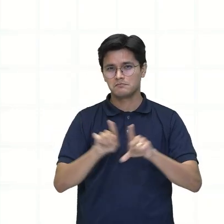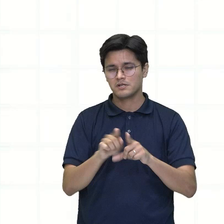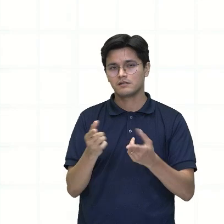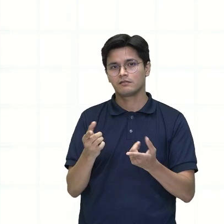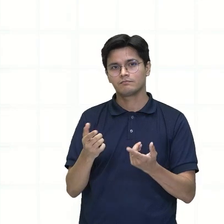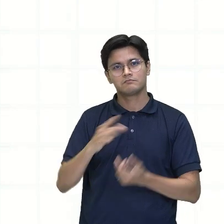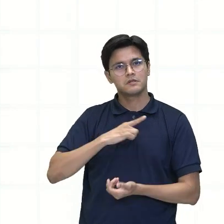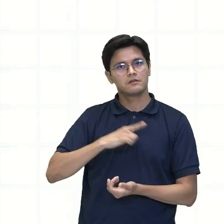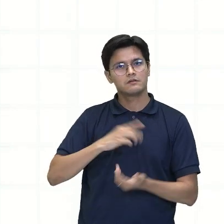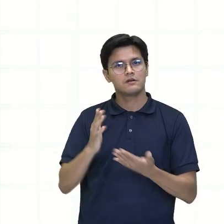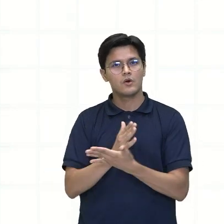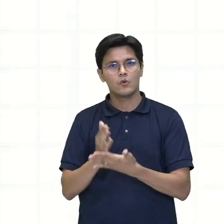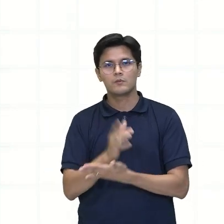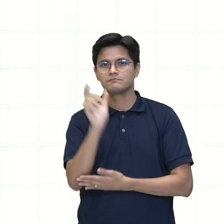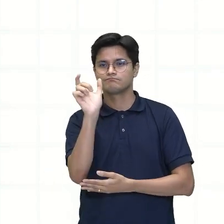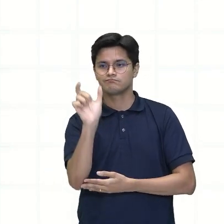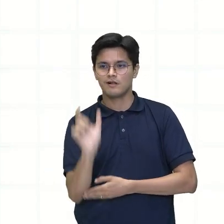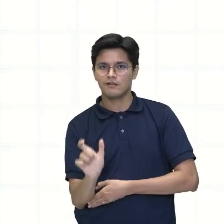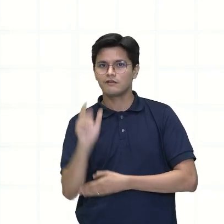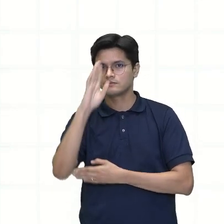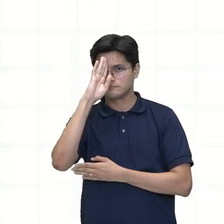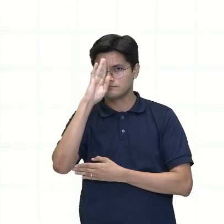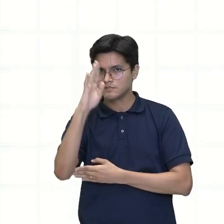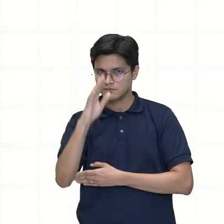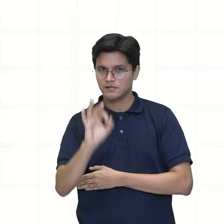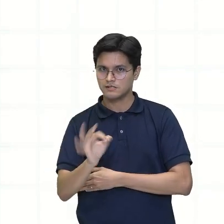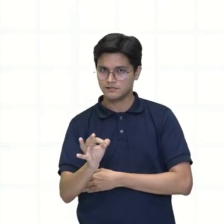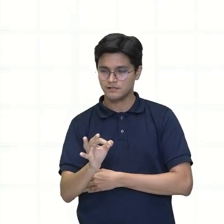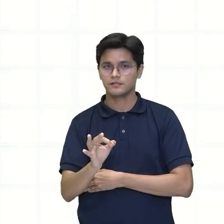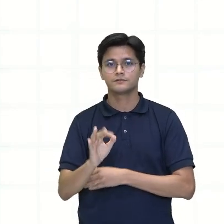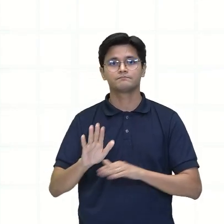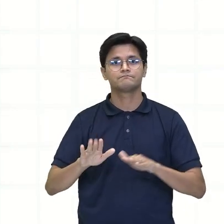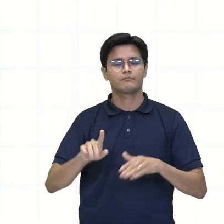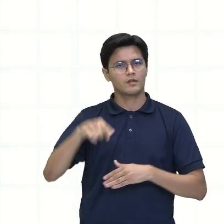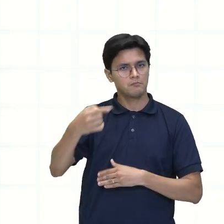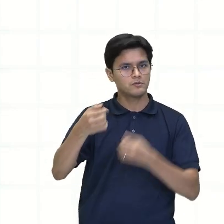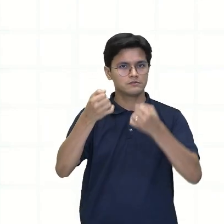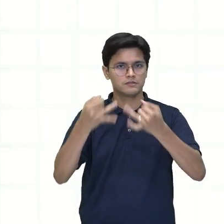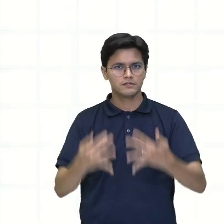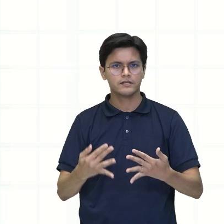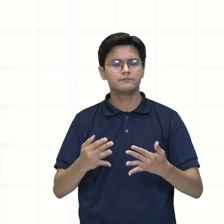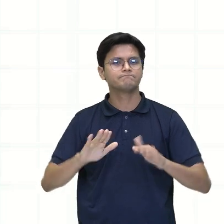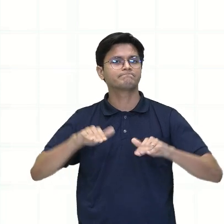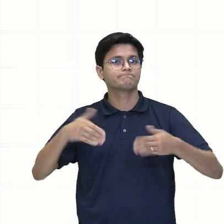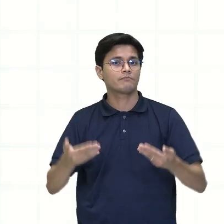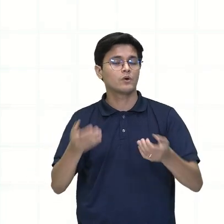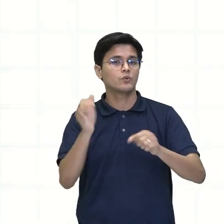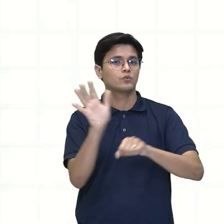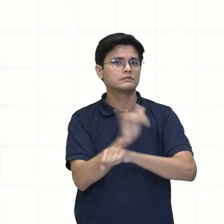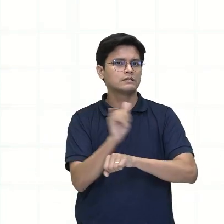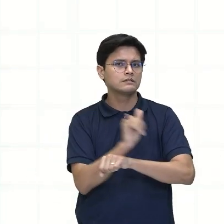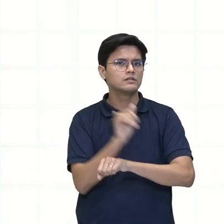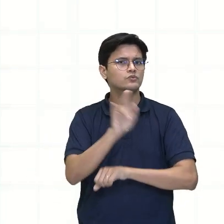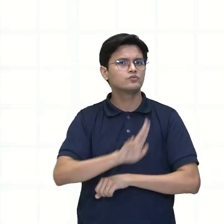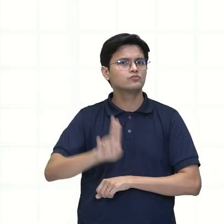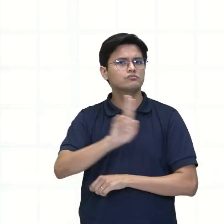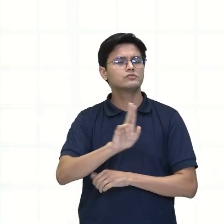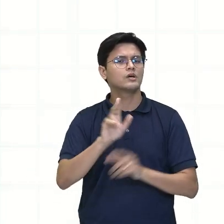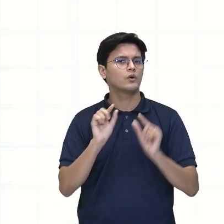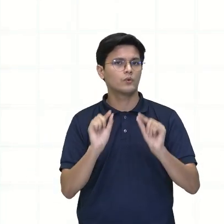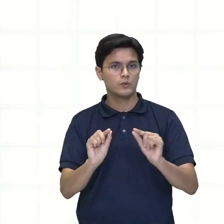do que se trata, ok? Então, e estratégias que nós usamos? Usamos as estratégias de